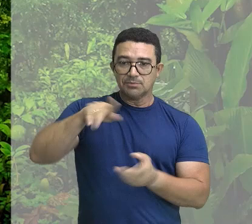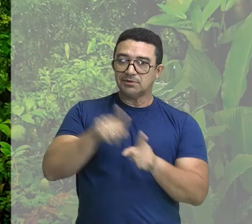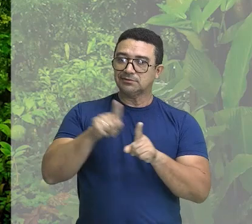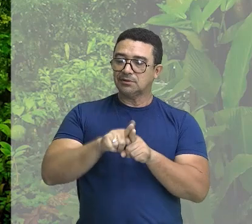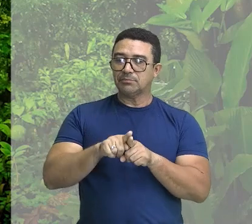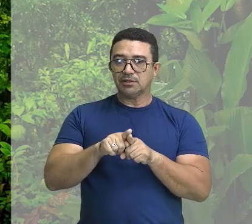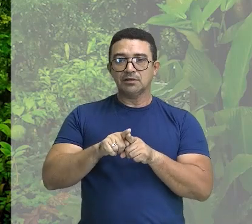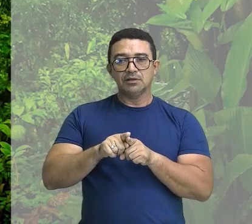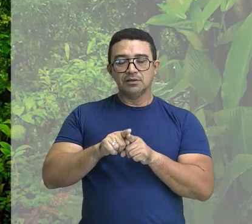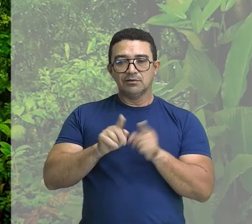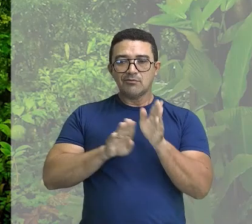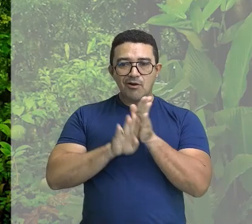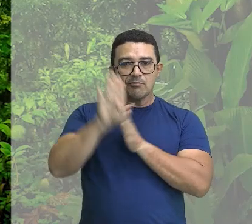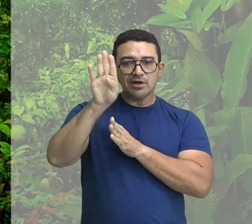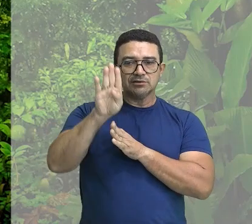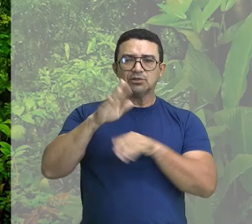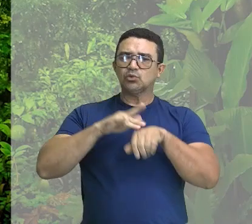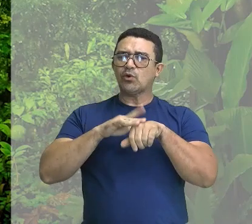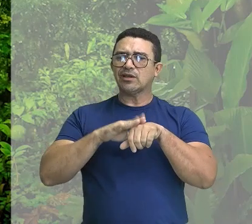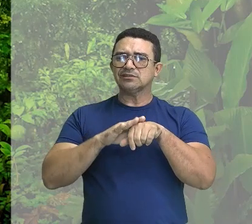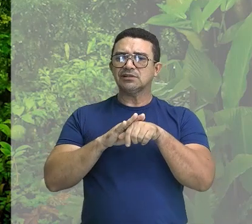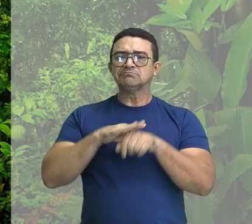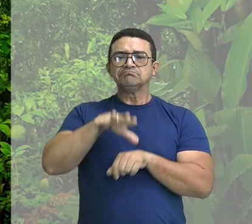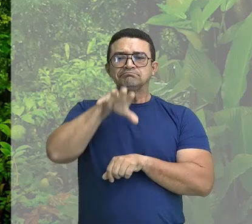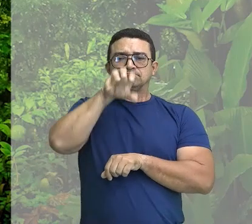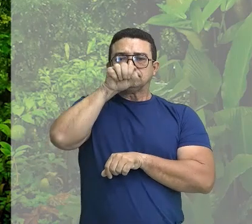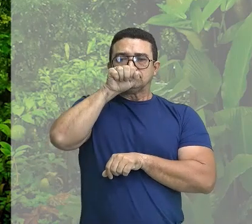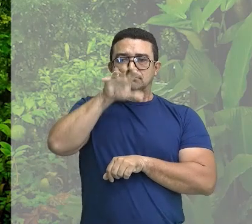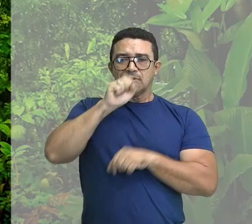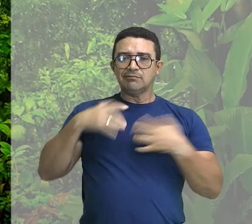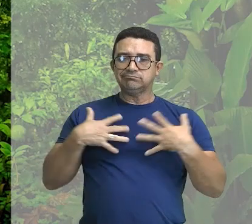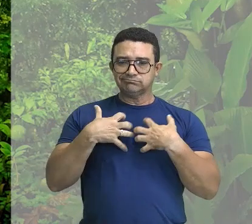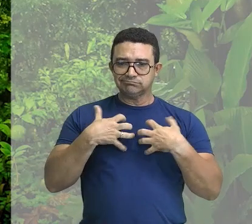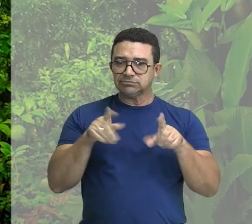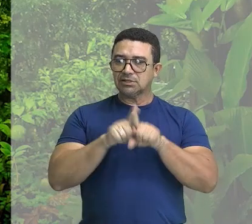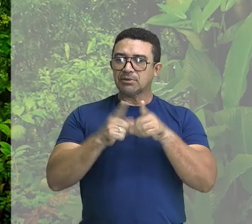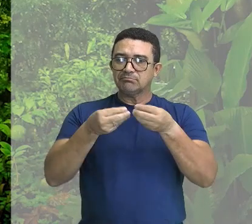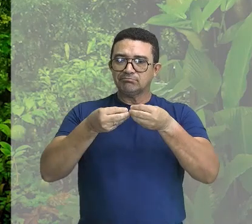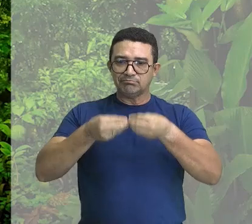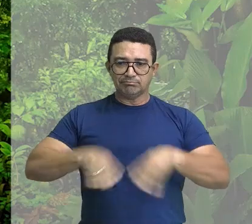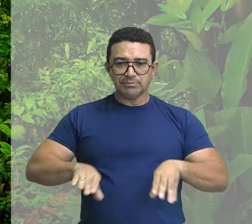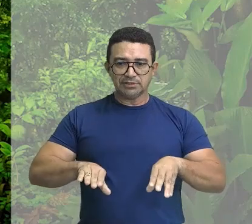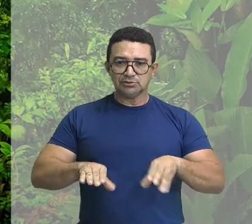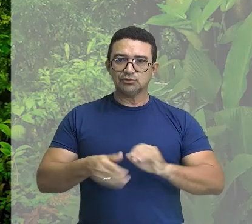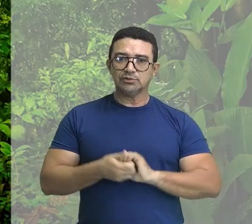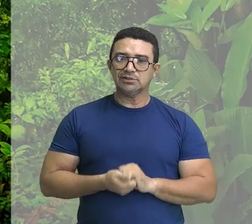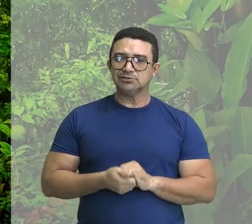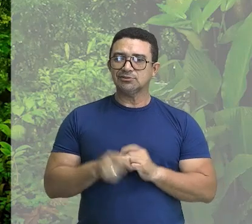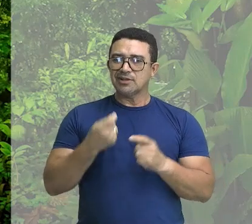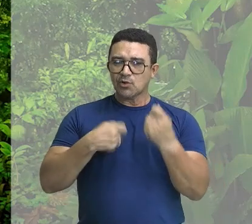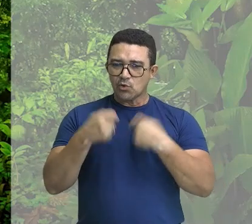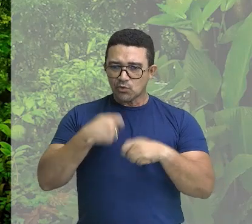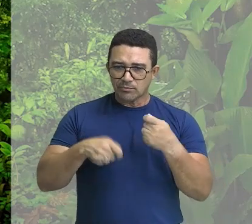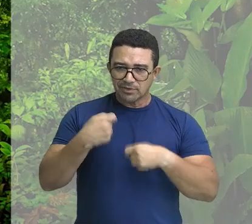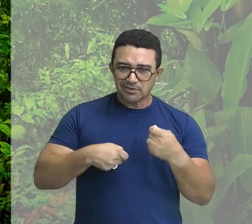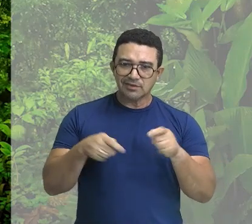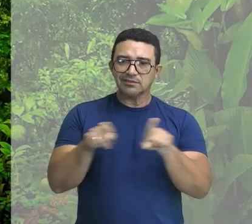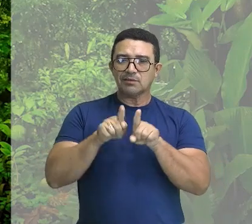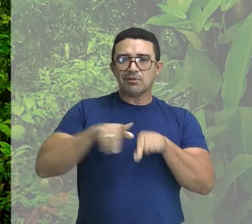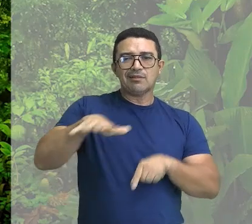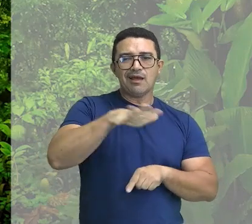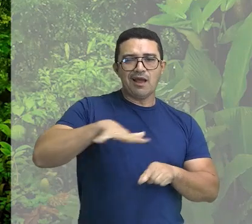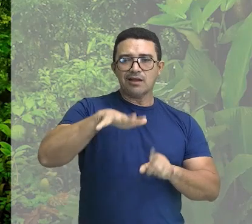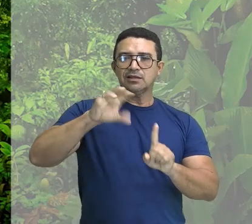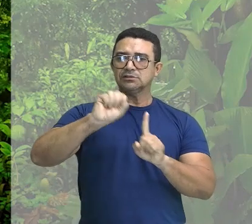doenças respiratórias, também temos os prejuízos com relação à economia e também à parte